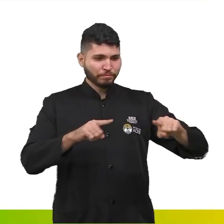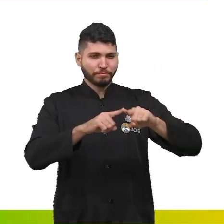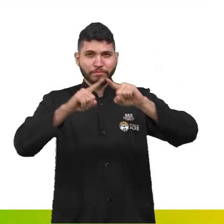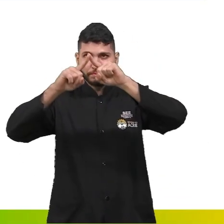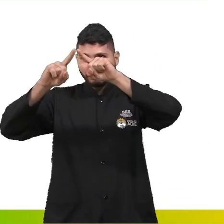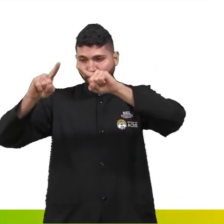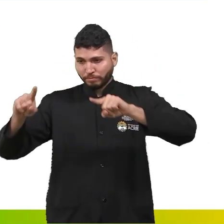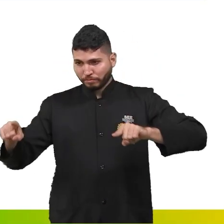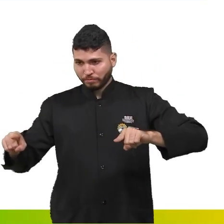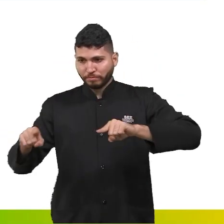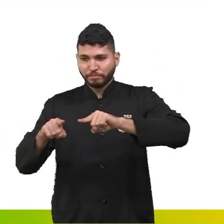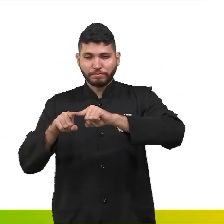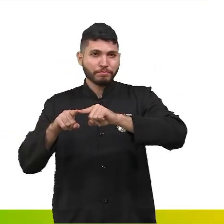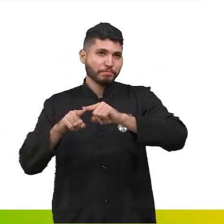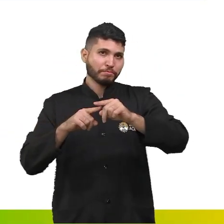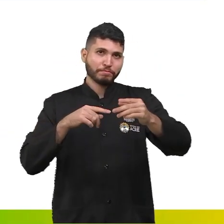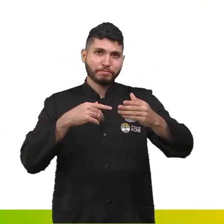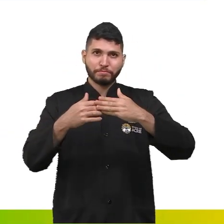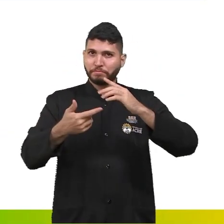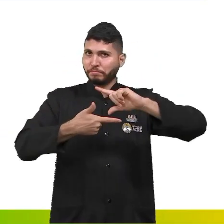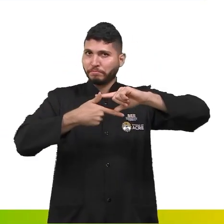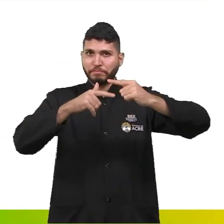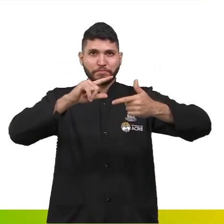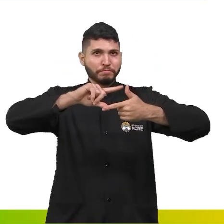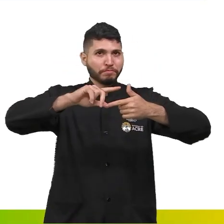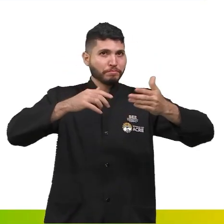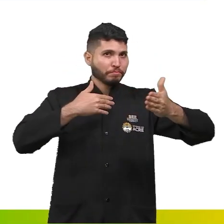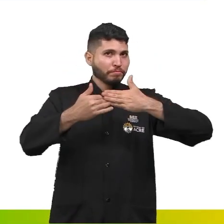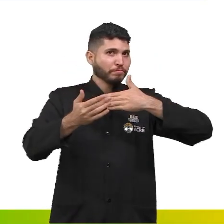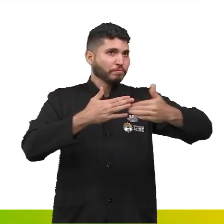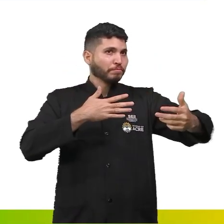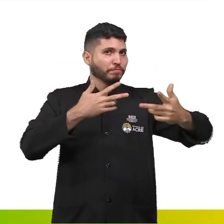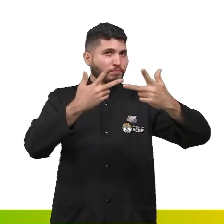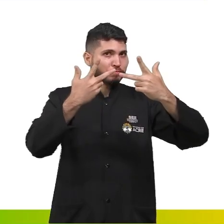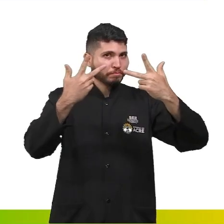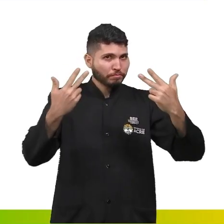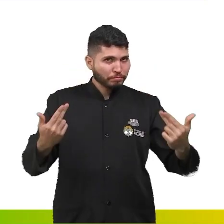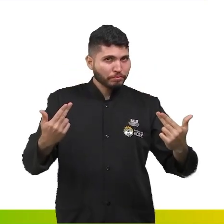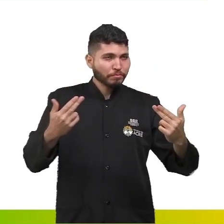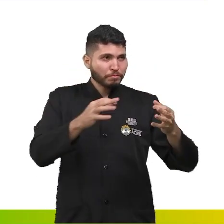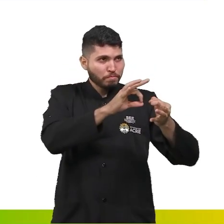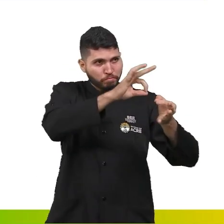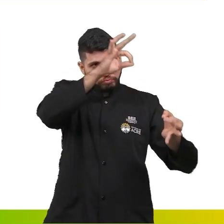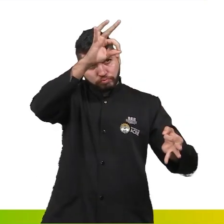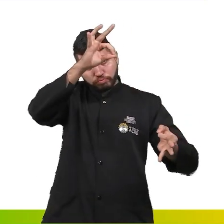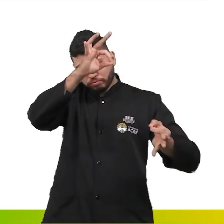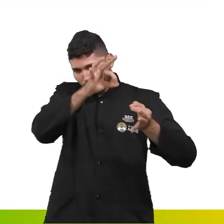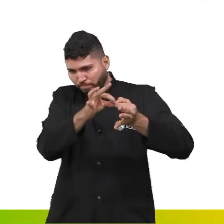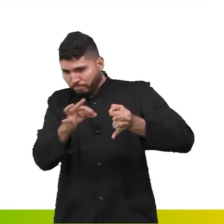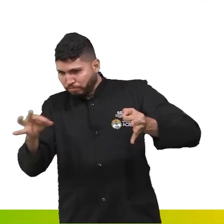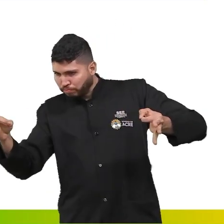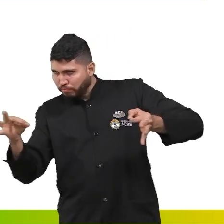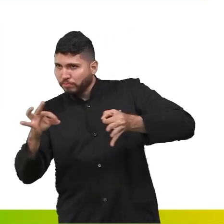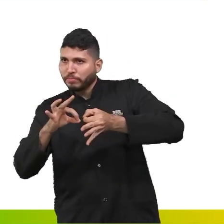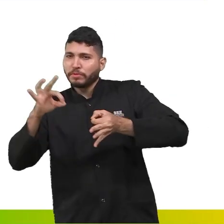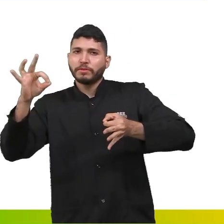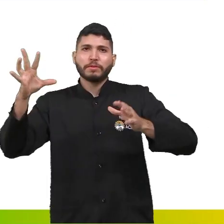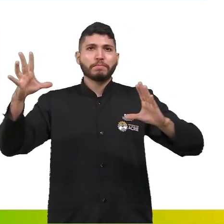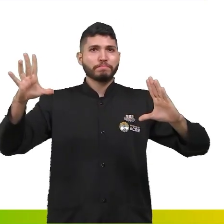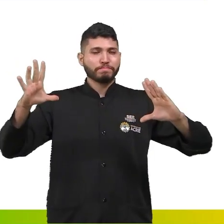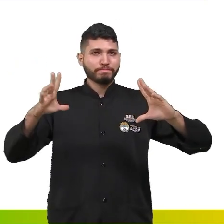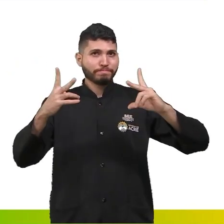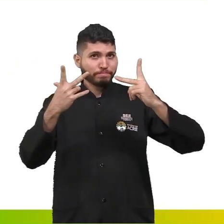mesmo tamanho. Isto é, se fosse possível sobrepor as imagens, diríamos que